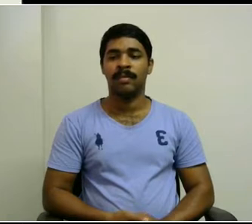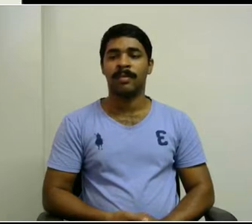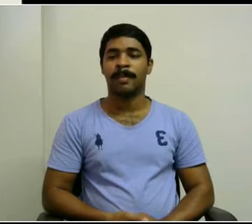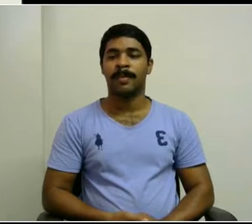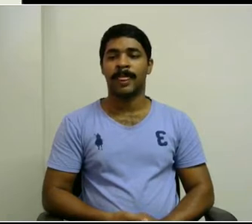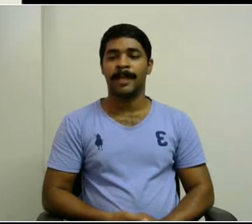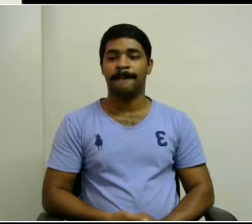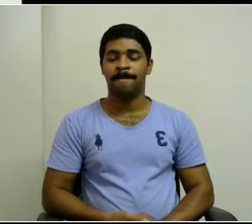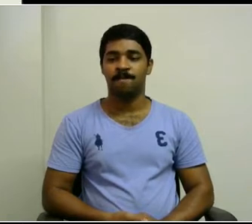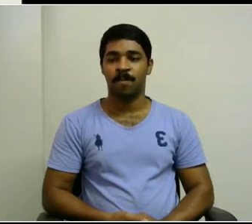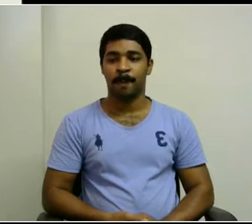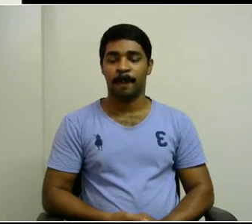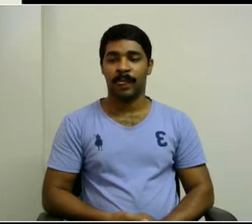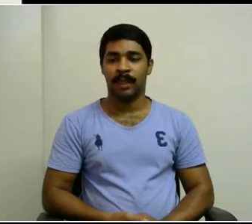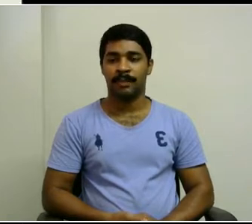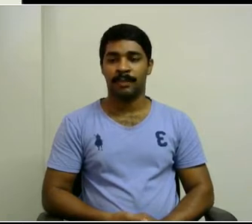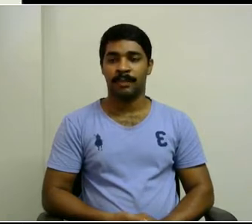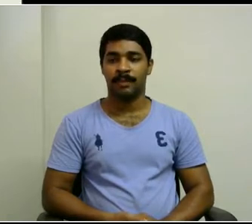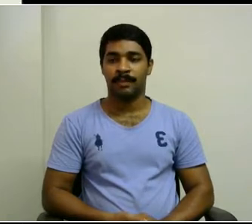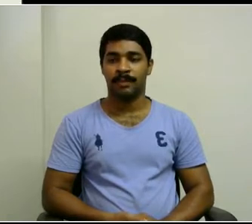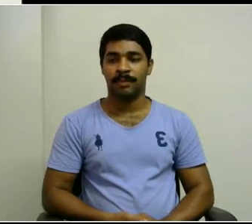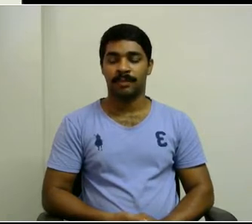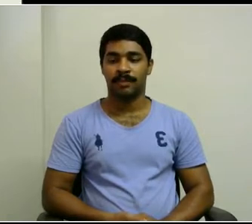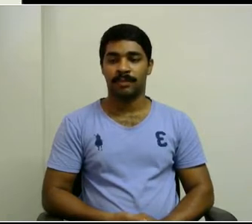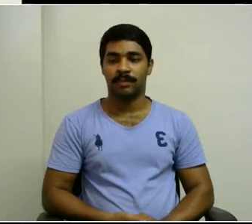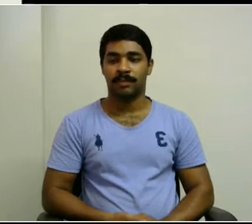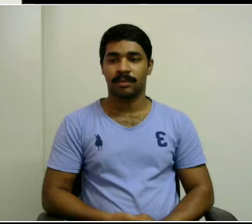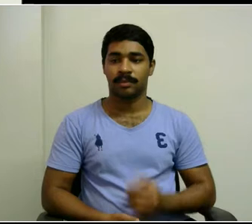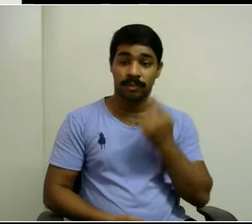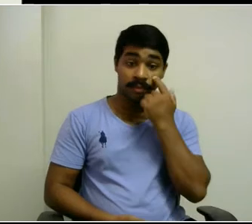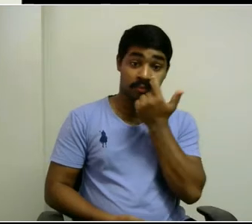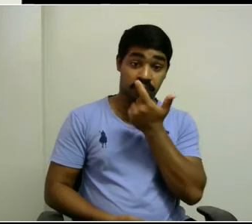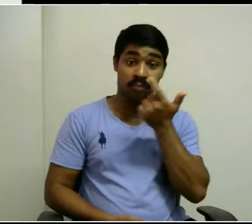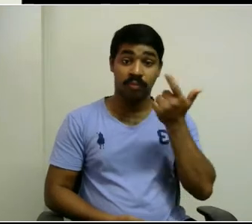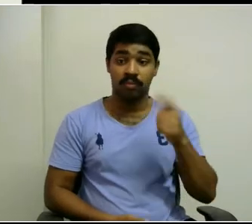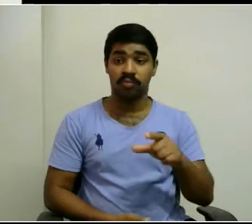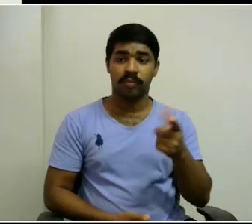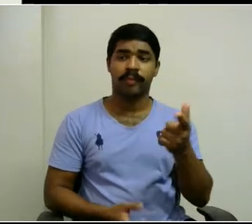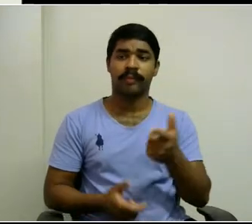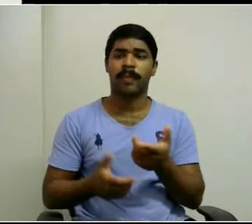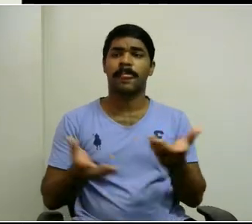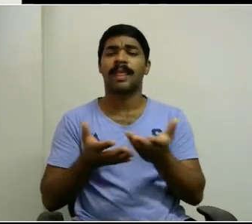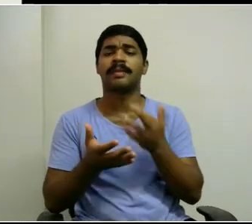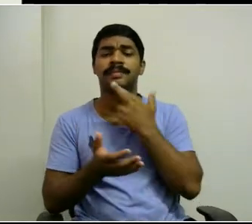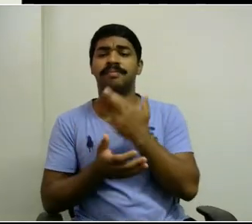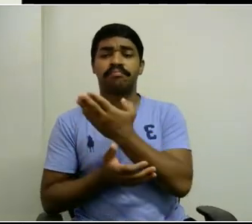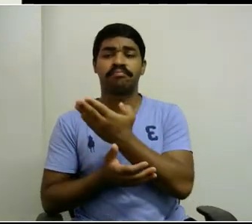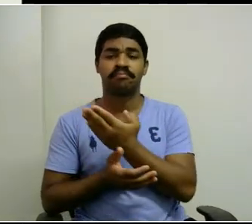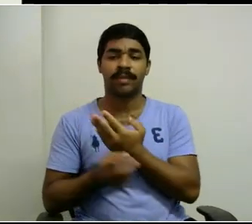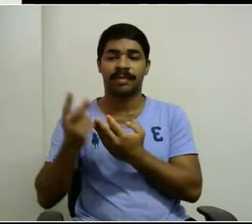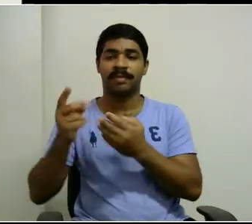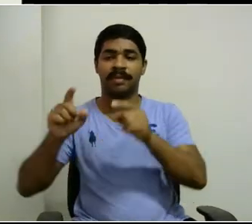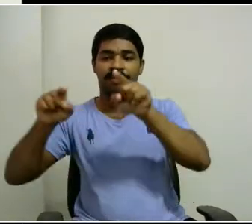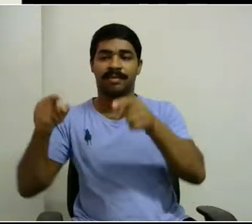Dando prosseguimento, agora aqui um probleminha um pouquinho mais elaborado. Né? Nós temos 2 vezes x mais 3 maior ou igual a 3